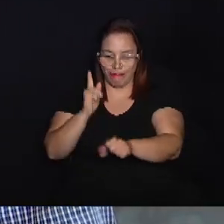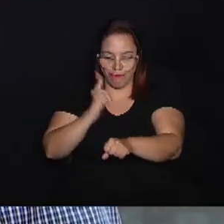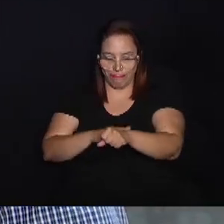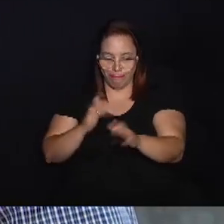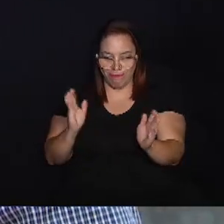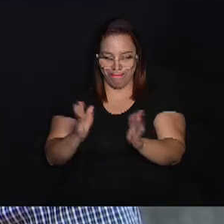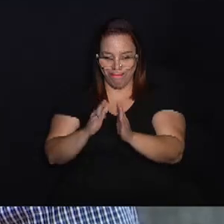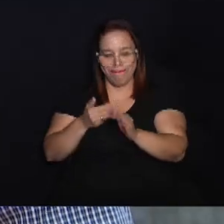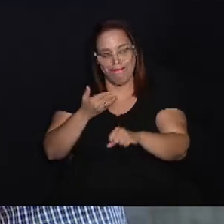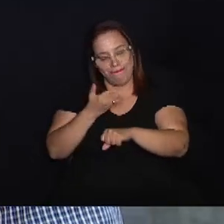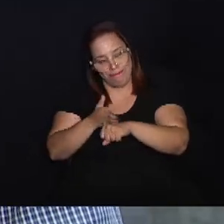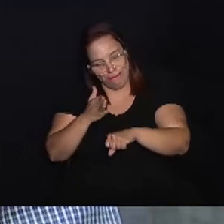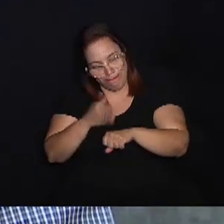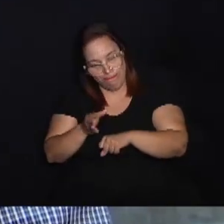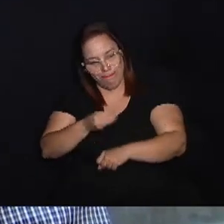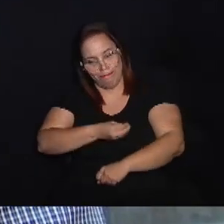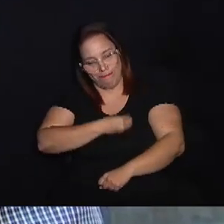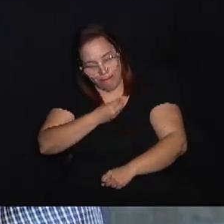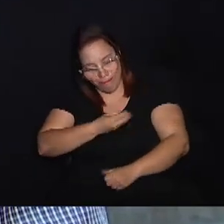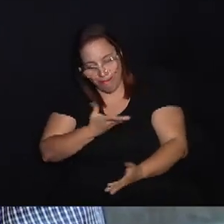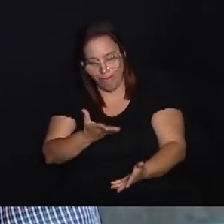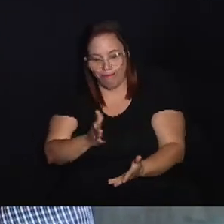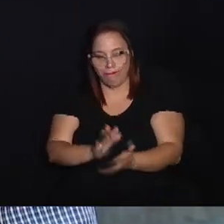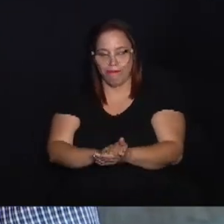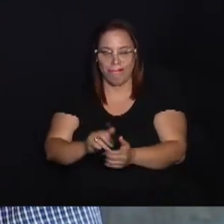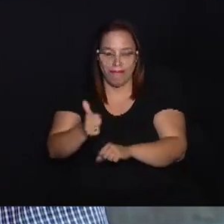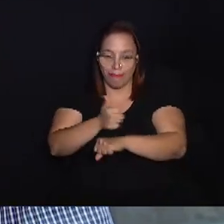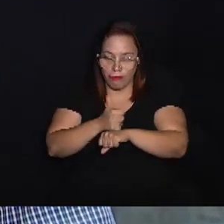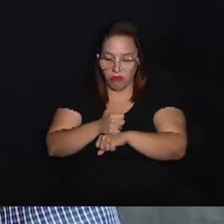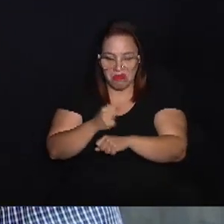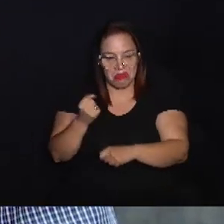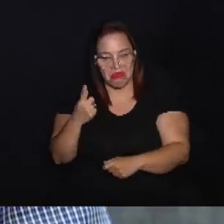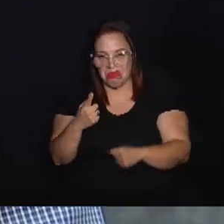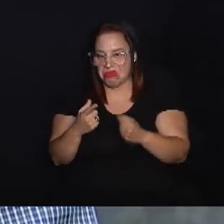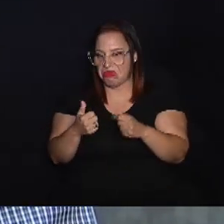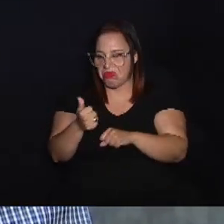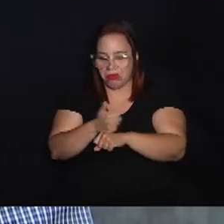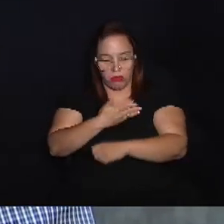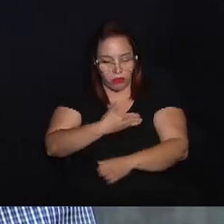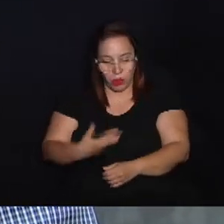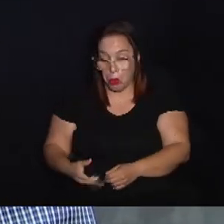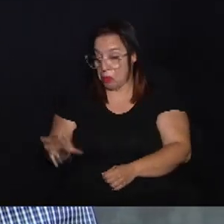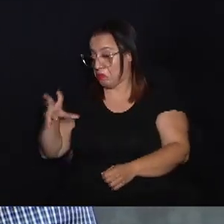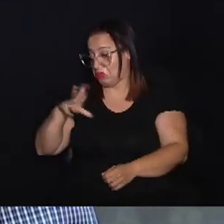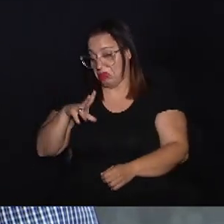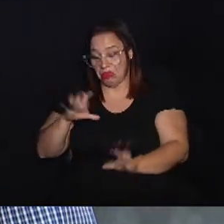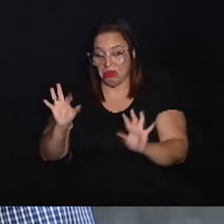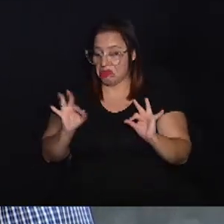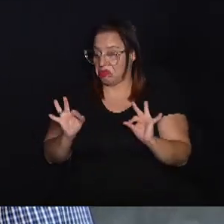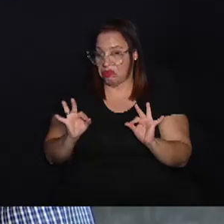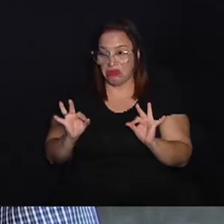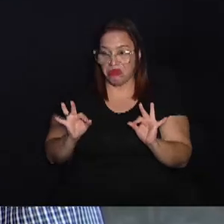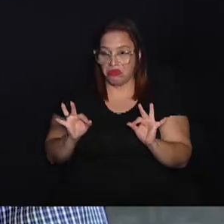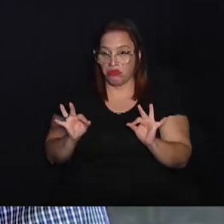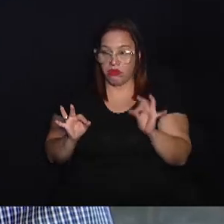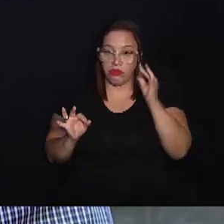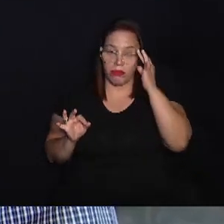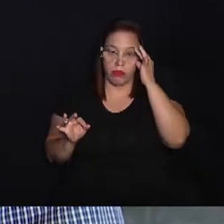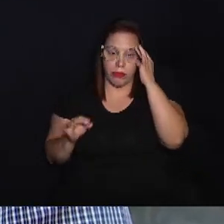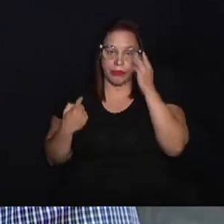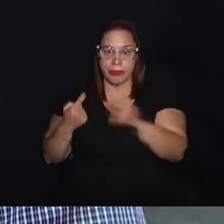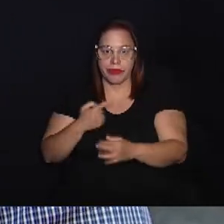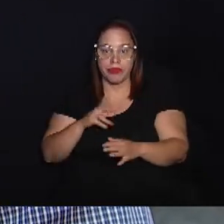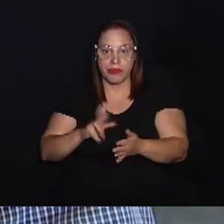mais preparado para as vidas profissionais, seja da carreira pública ou privada, e isso faz com que nós